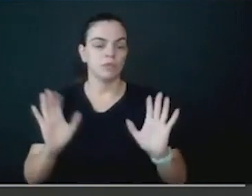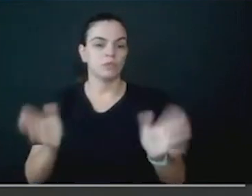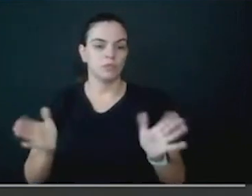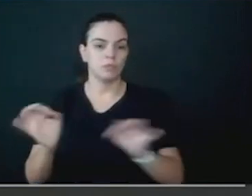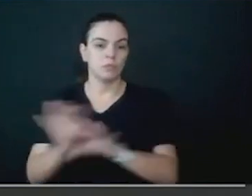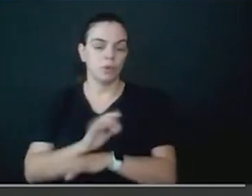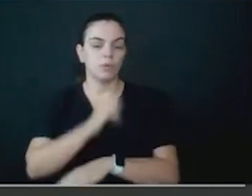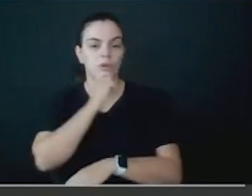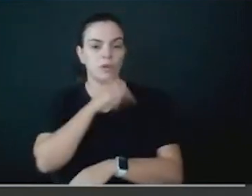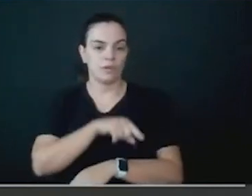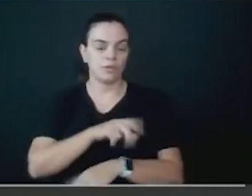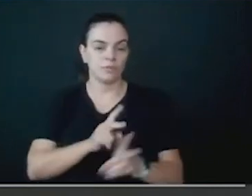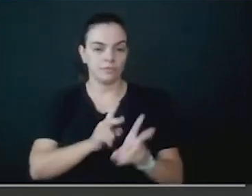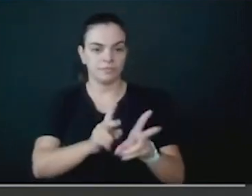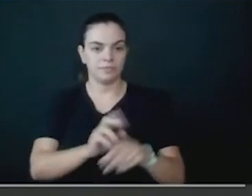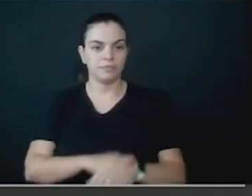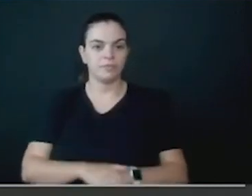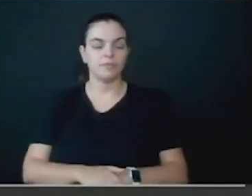andamento. São elas